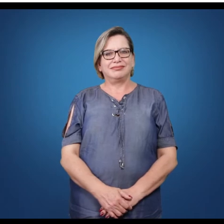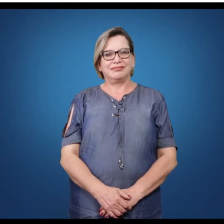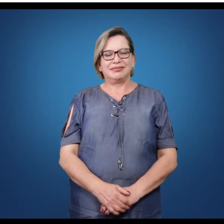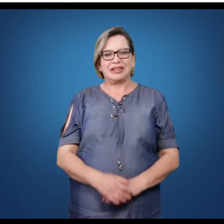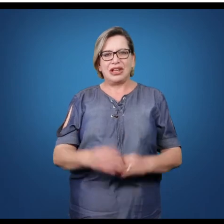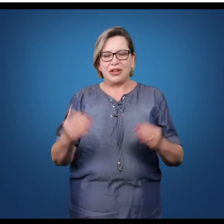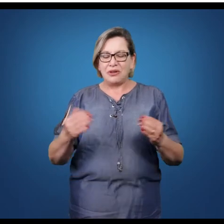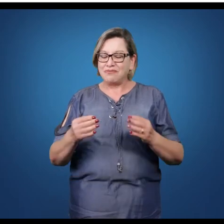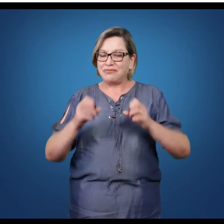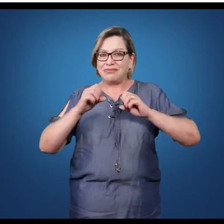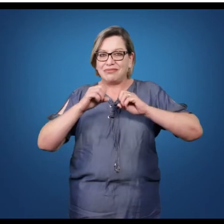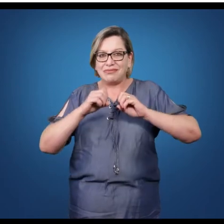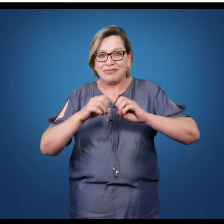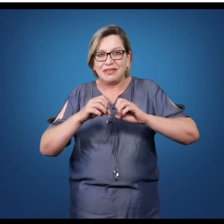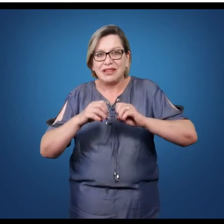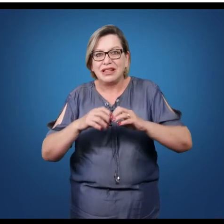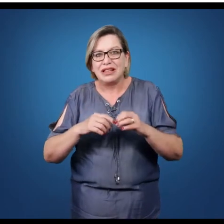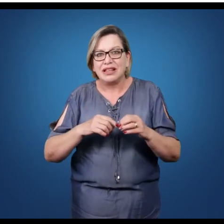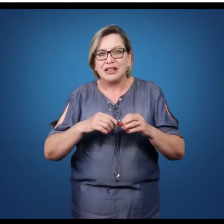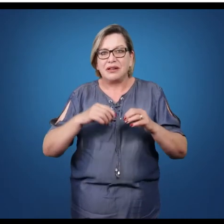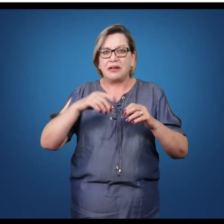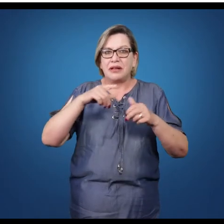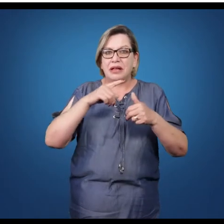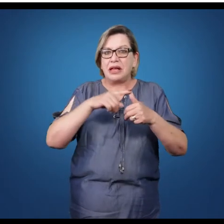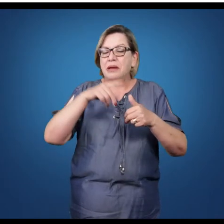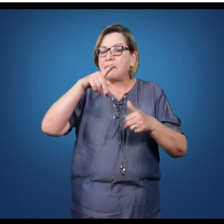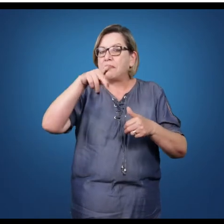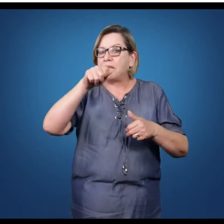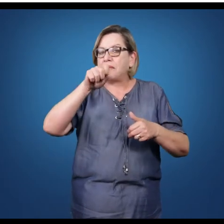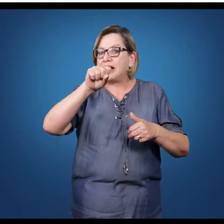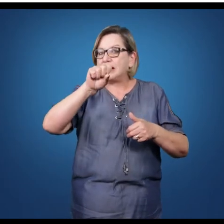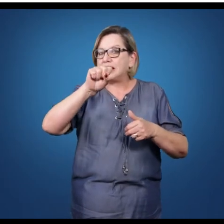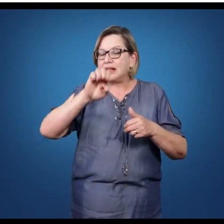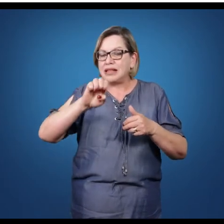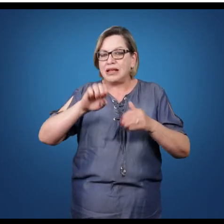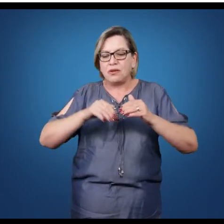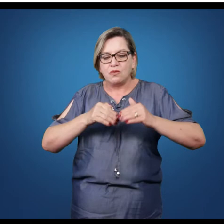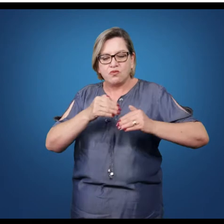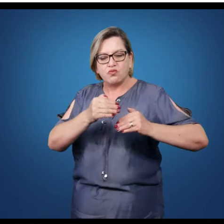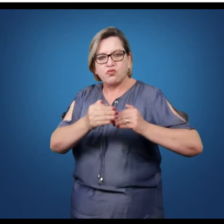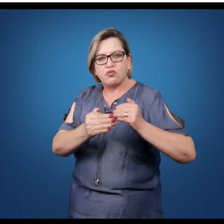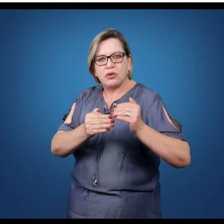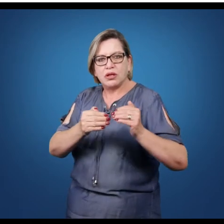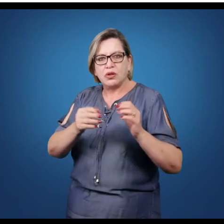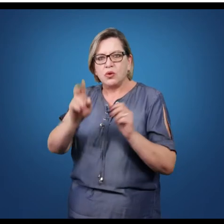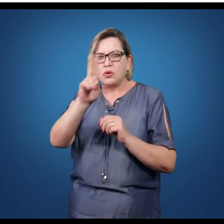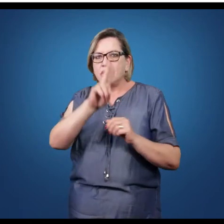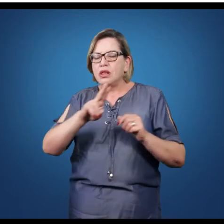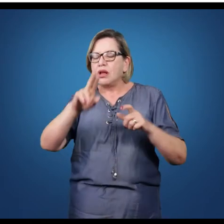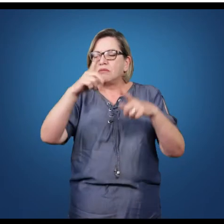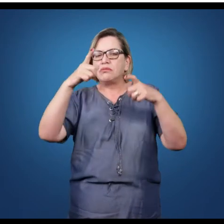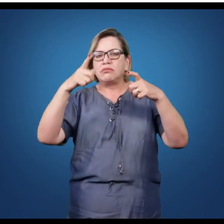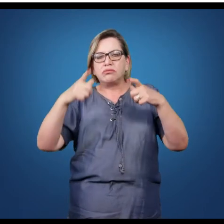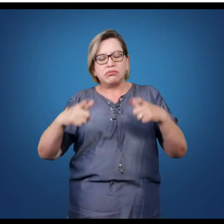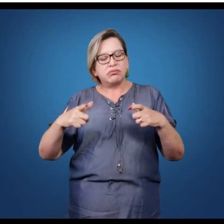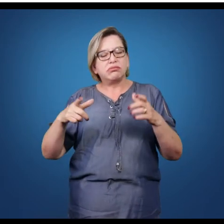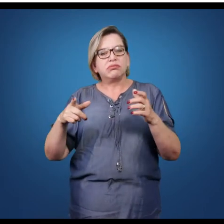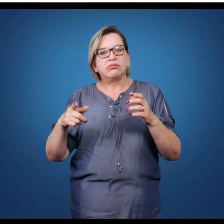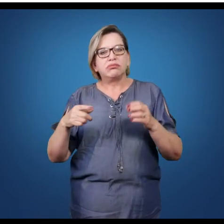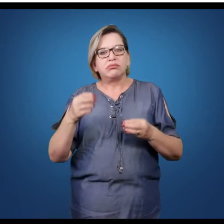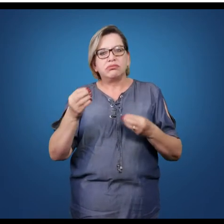Então nós trabalhamos aqui o passe com deslocamento. E ocupando espaço, né, a partir